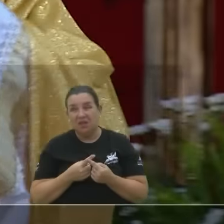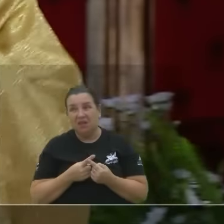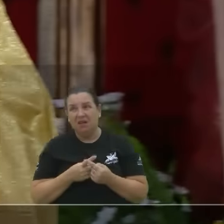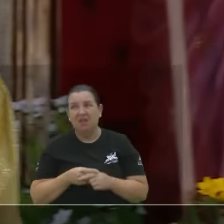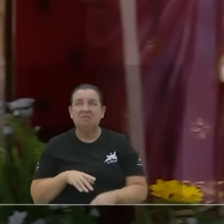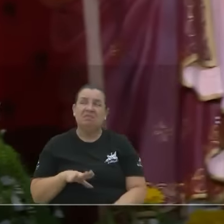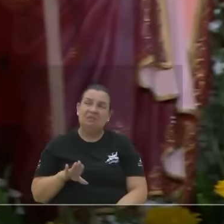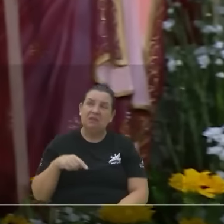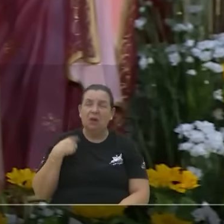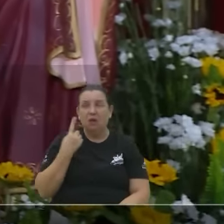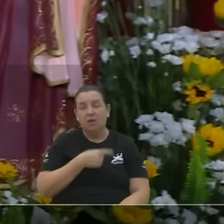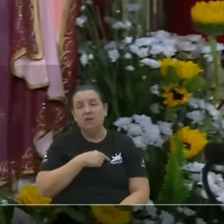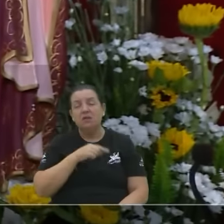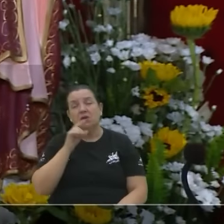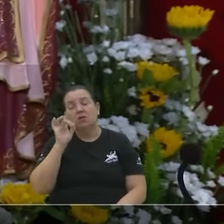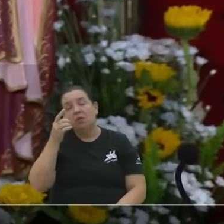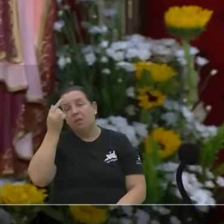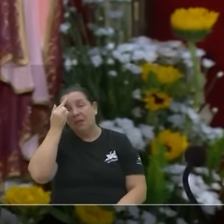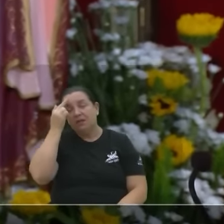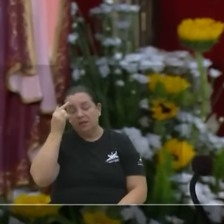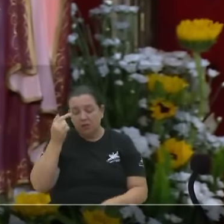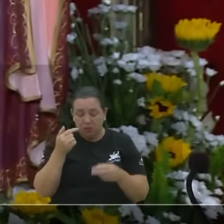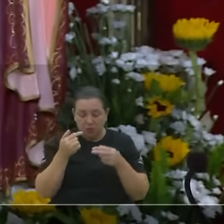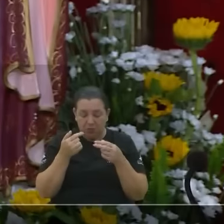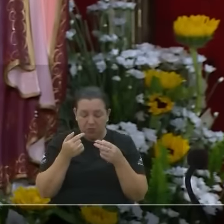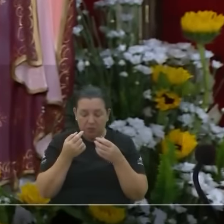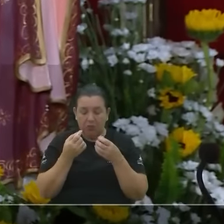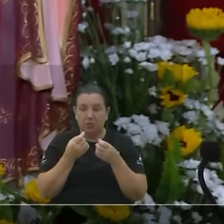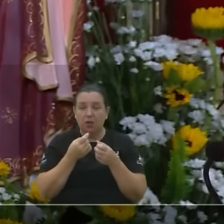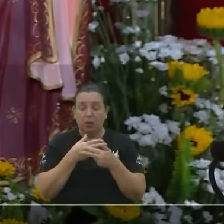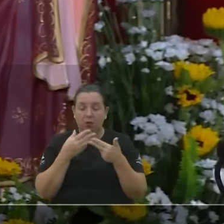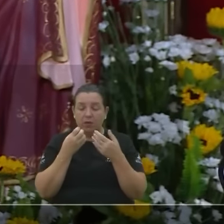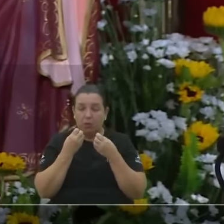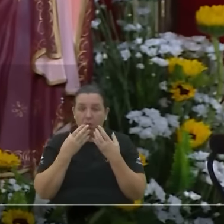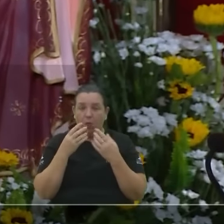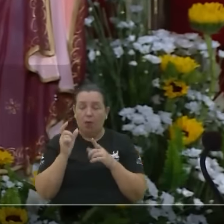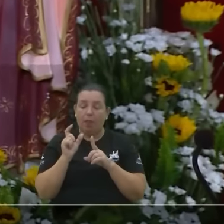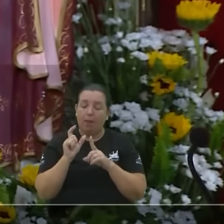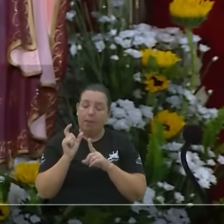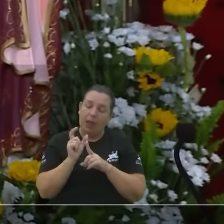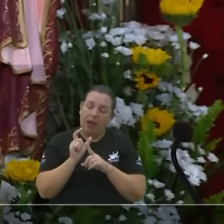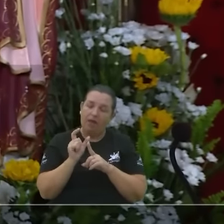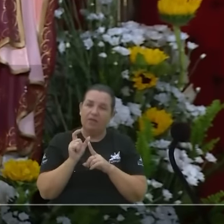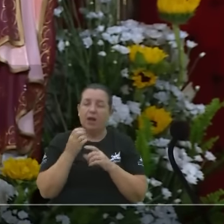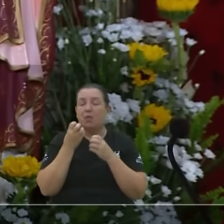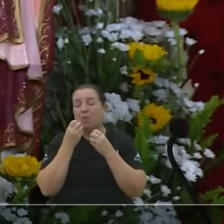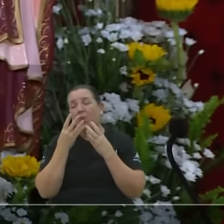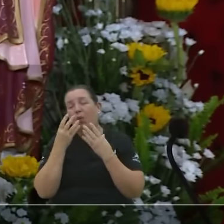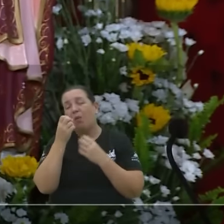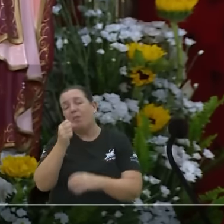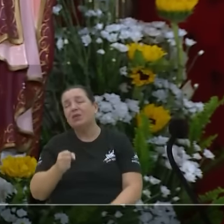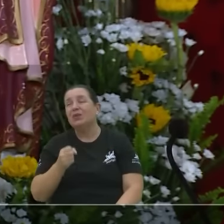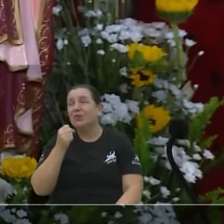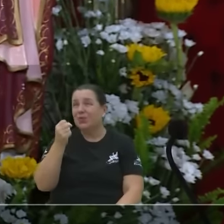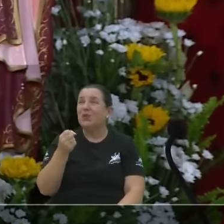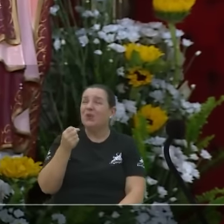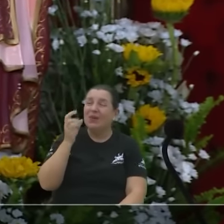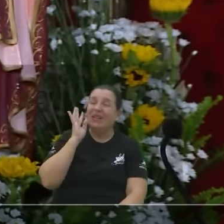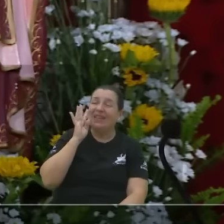fica no lado doce da palavra. Tá bom, Jesus é um bom pastor, oh meu